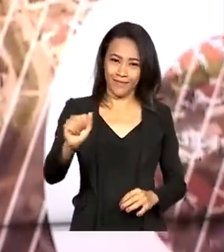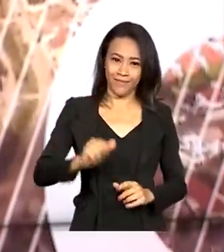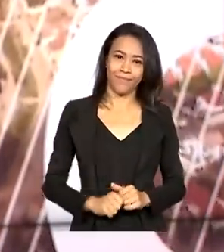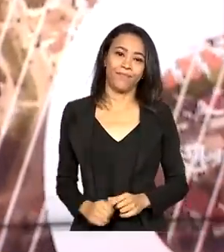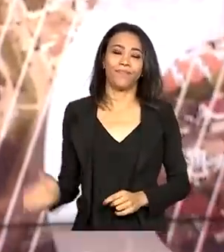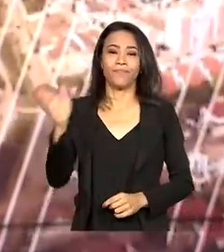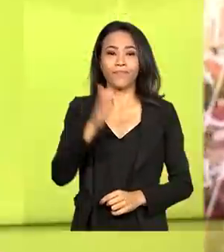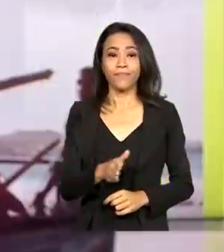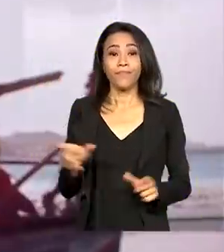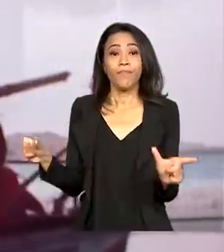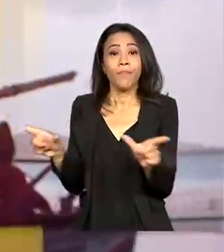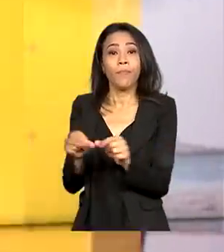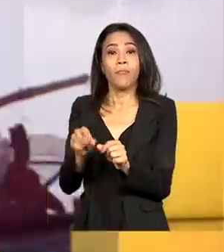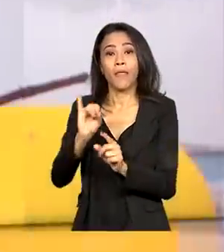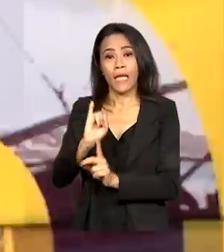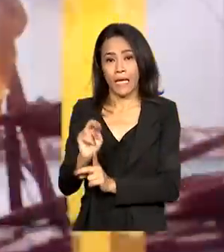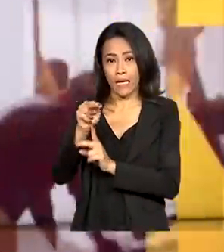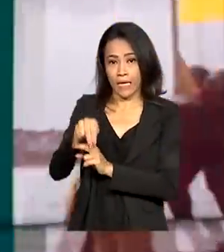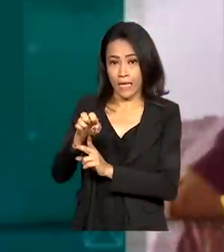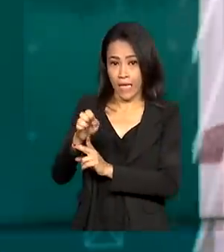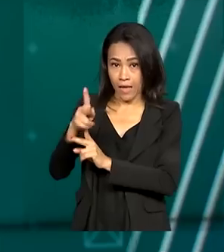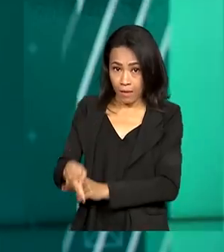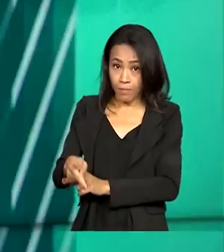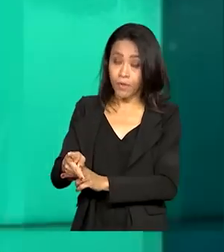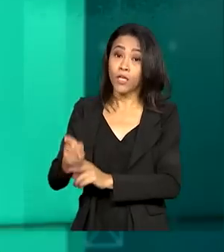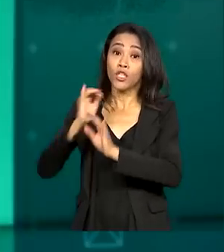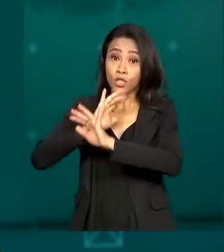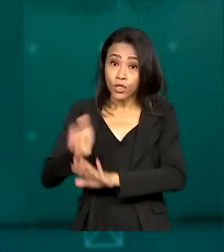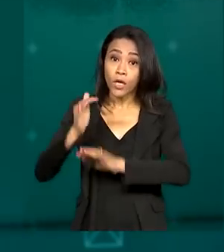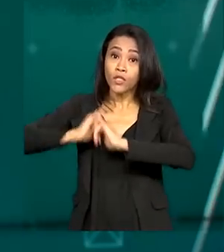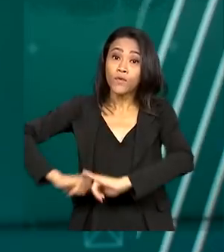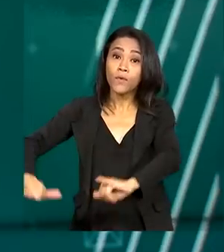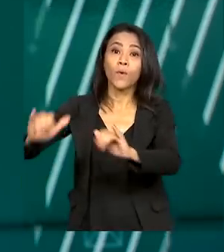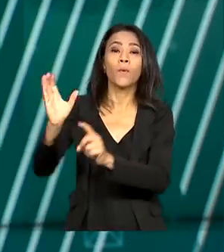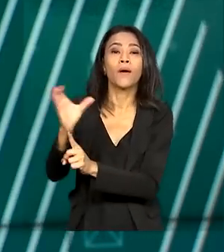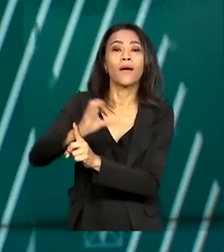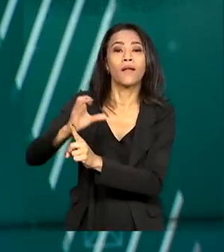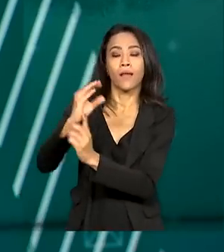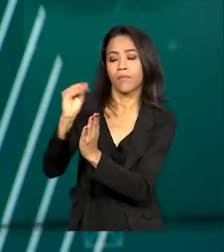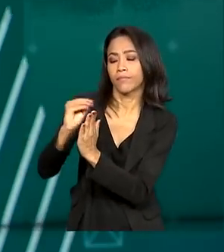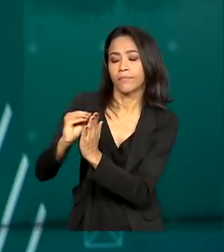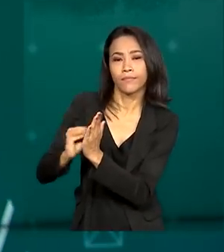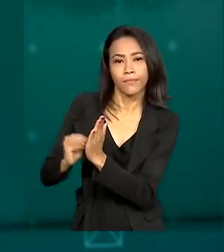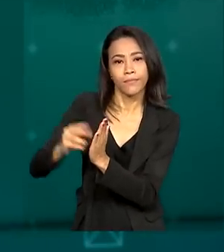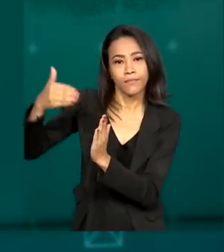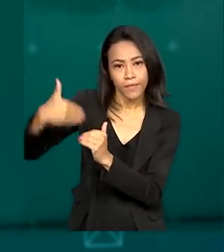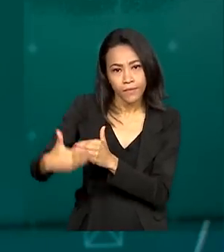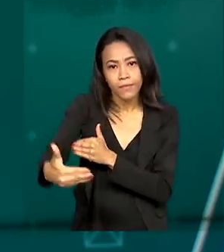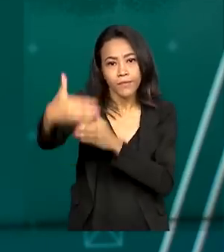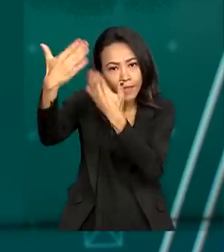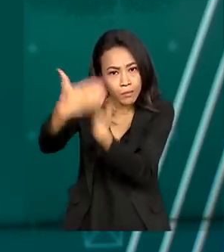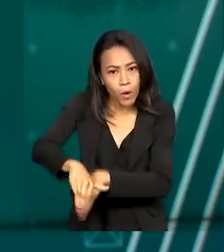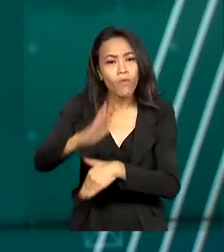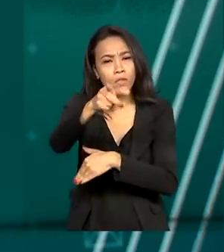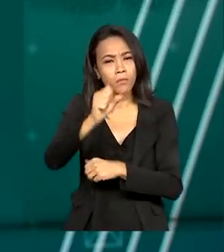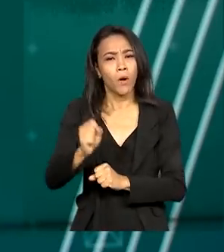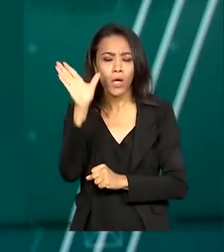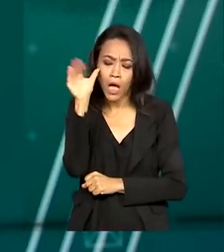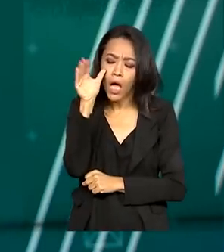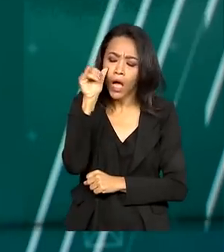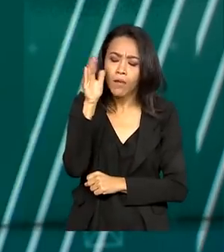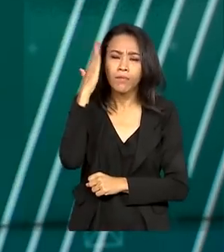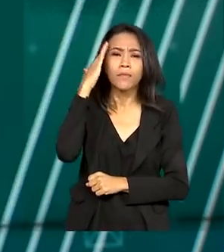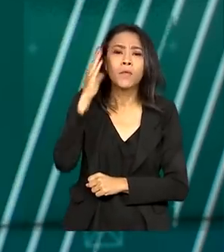o Inep publicou o calendário oficial do Enem deste ano estudantes de todo o Brasil já podem conferir os dias para a realização